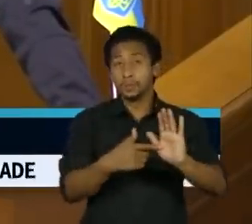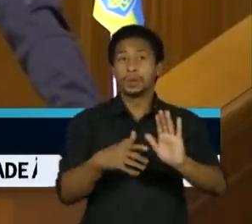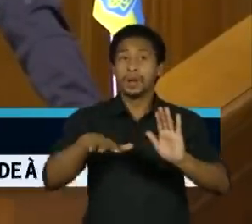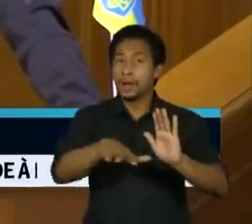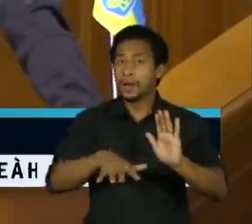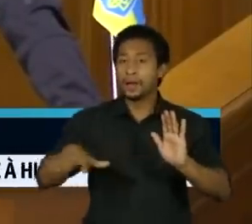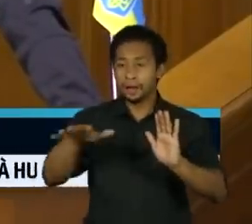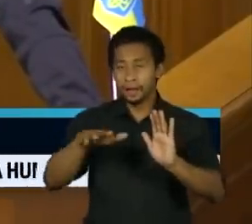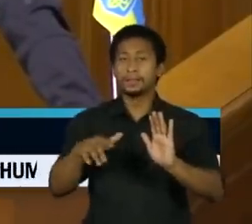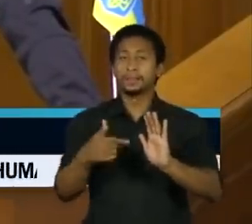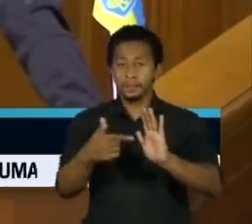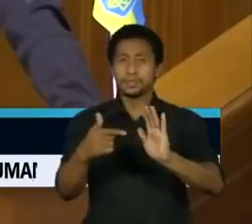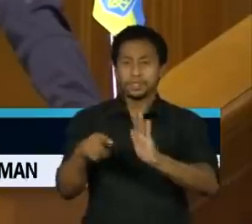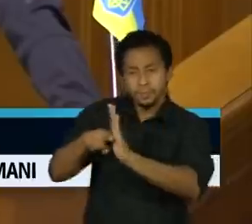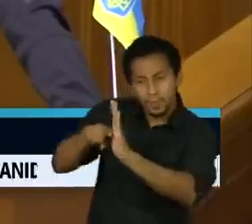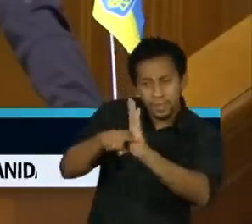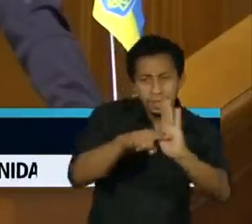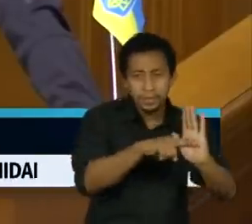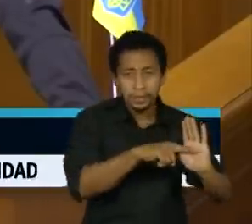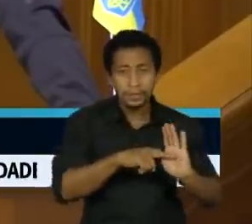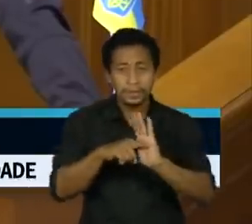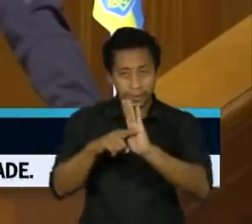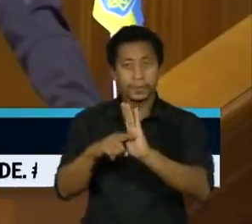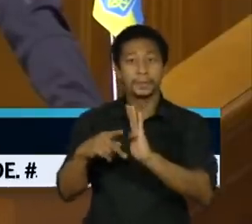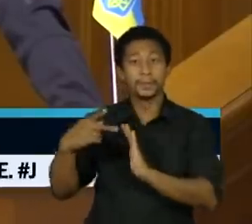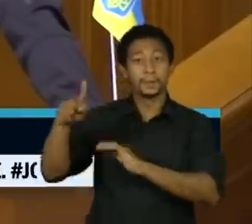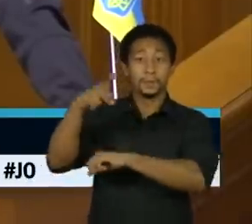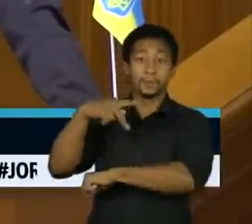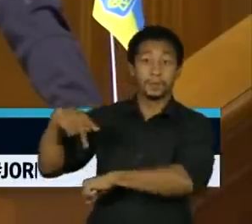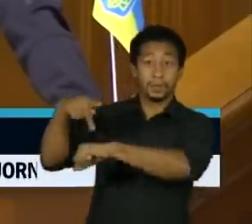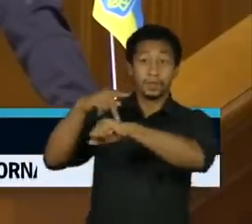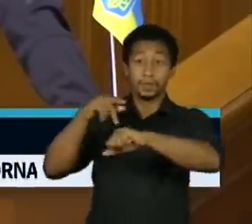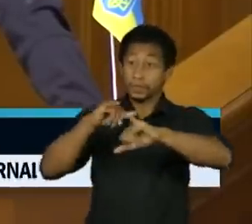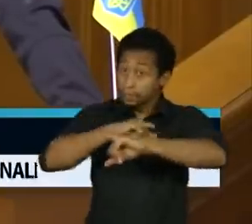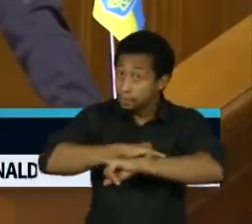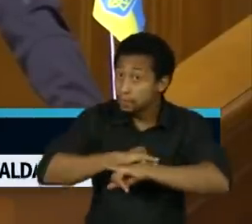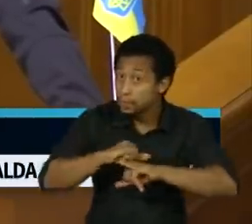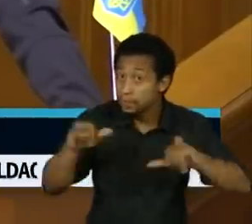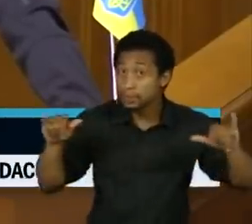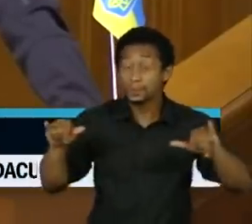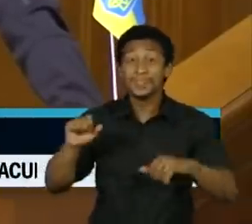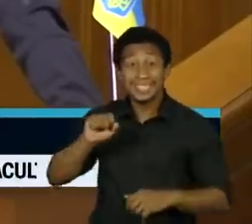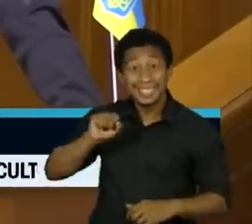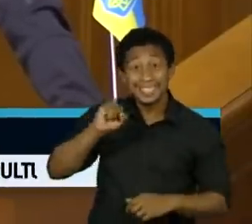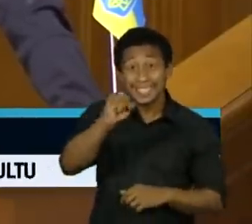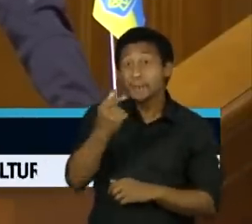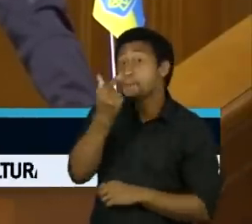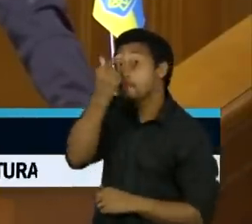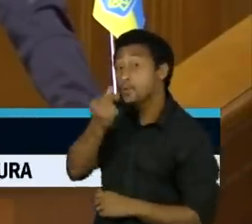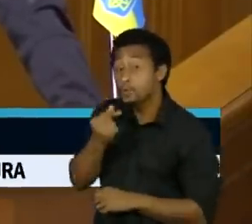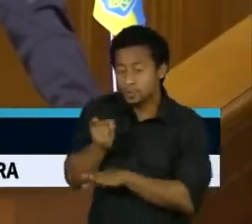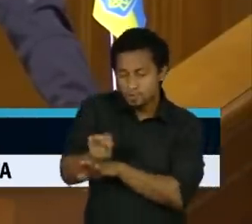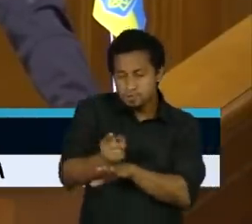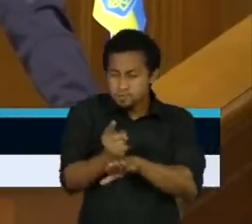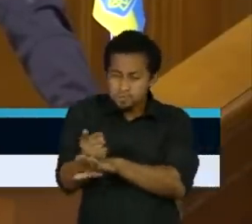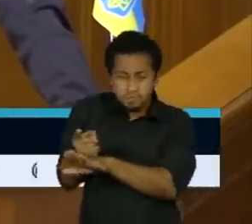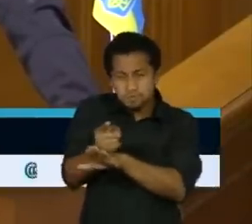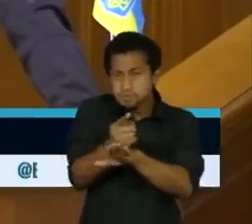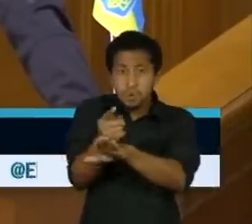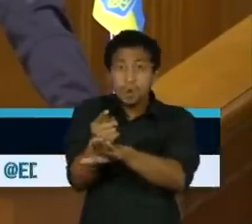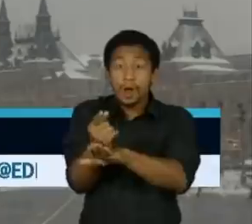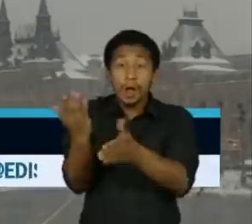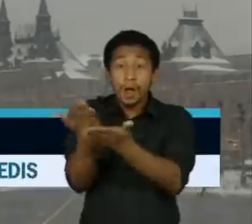de inteligência do país. O secretário ainda disse que agora, se Putin não tiver mais canhões, poderá recrutar crianças para